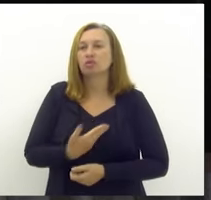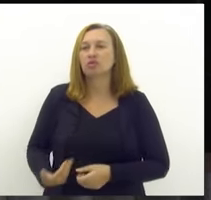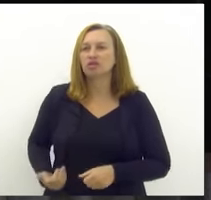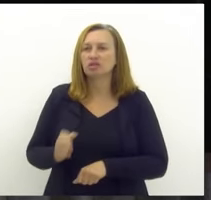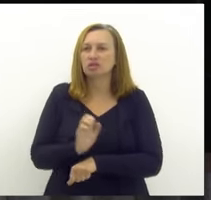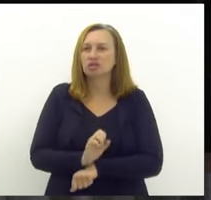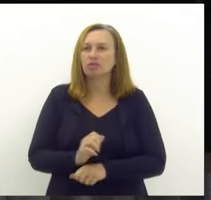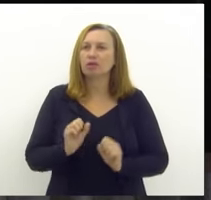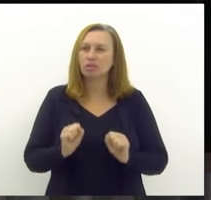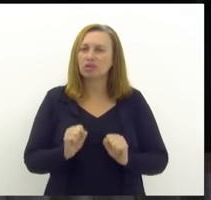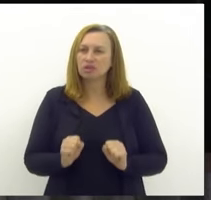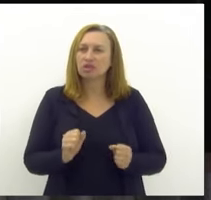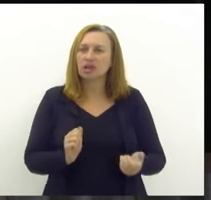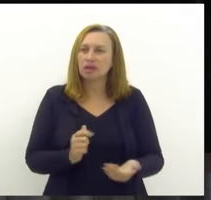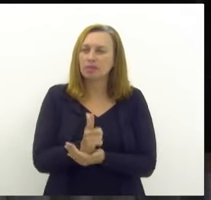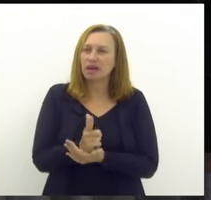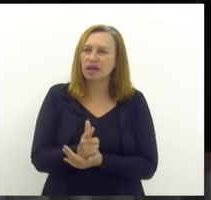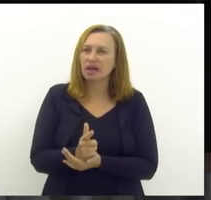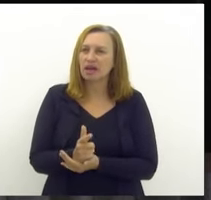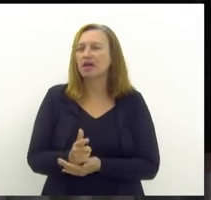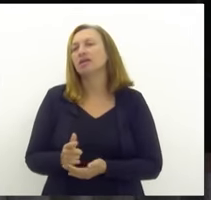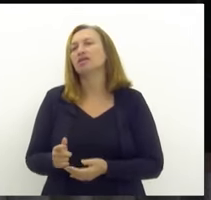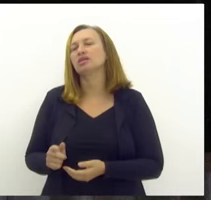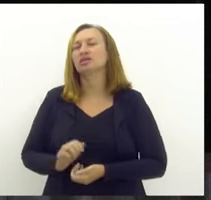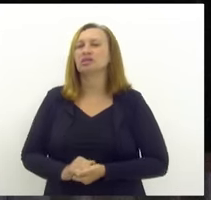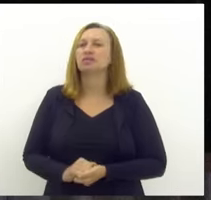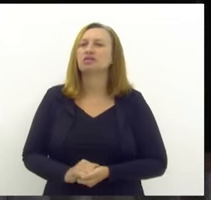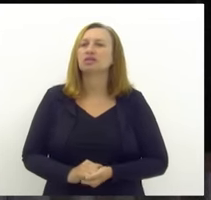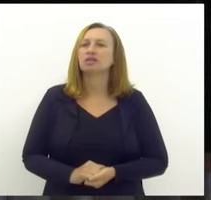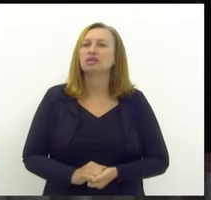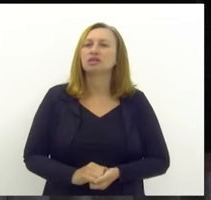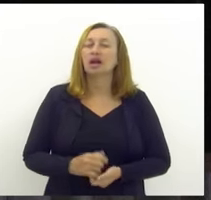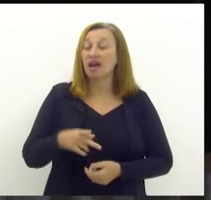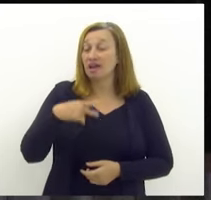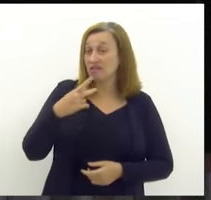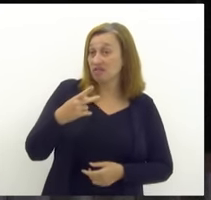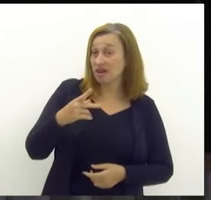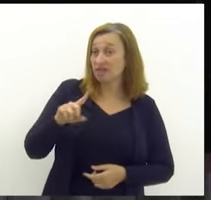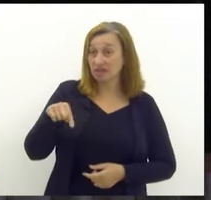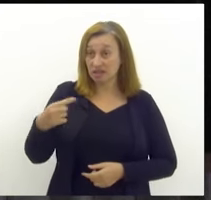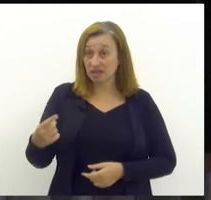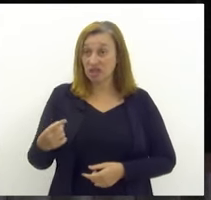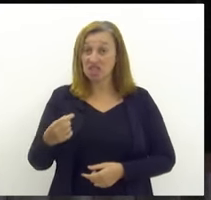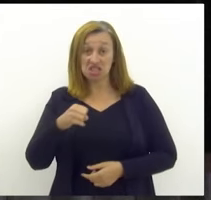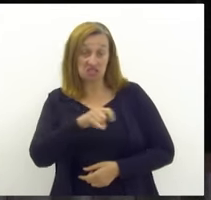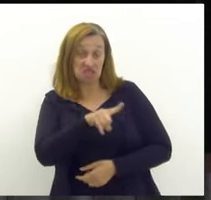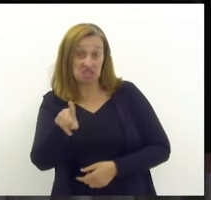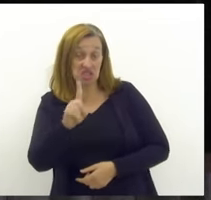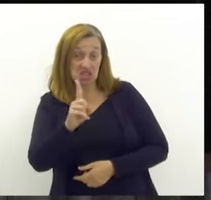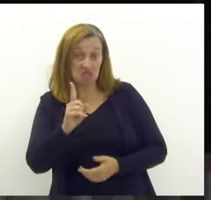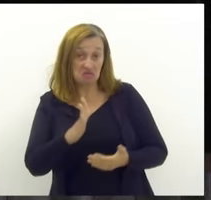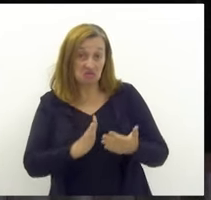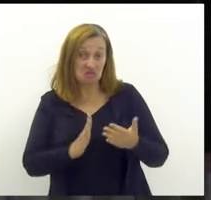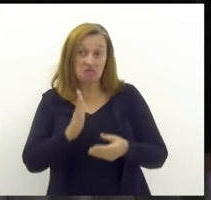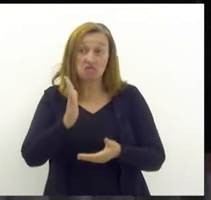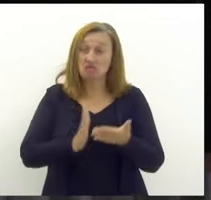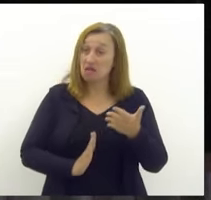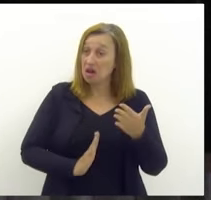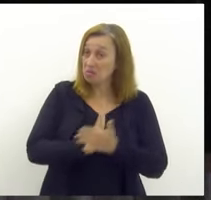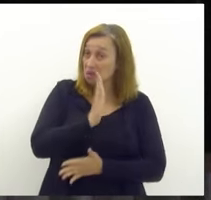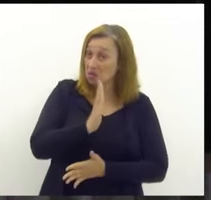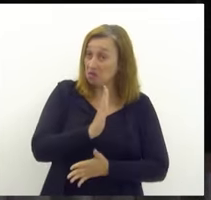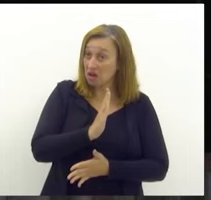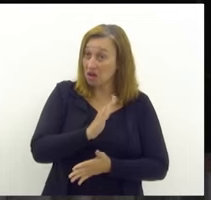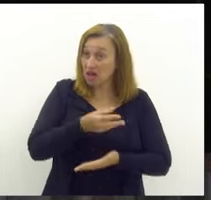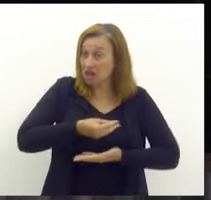poder fazer frente para poder pagar f de pagamento aí o discurso que vai se ter qu dizer olha se vocês não votarem a favor de extinguir esses